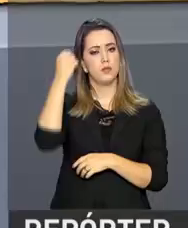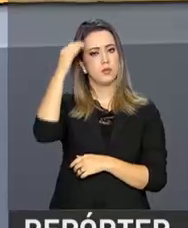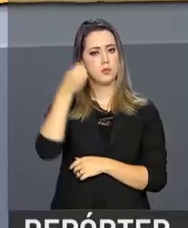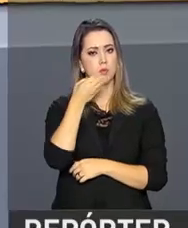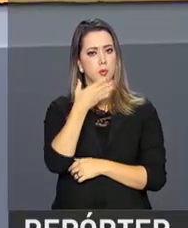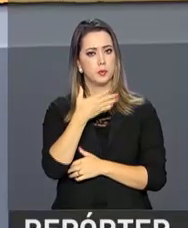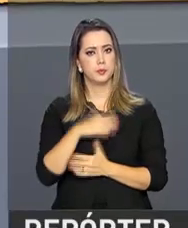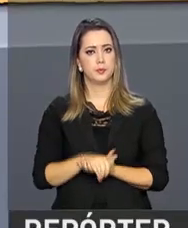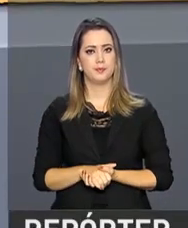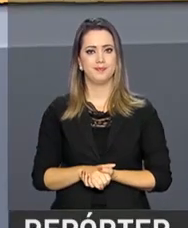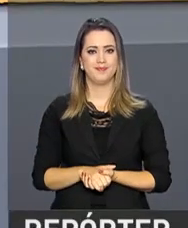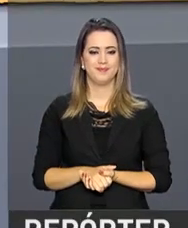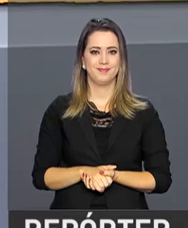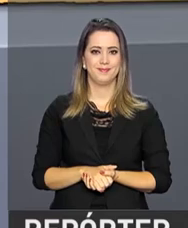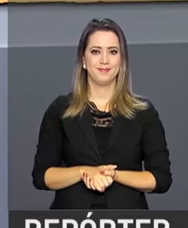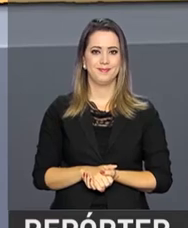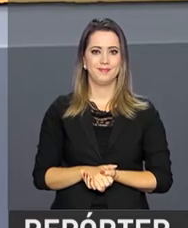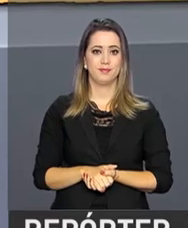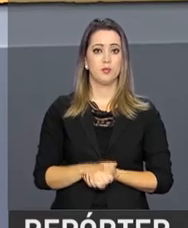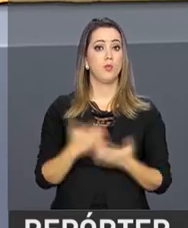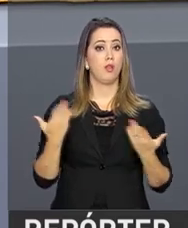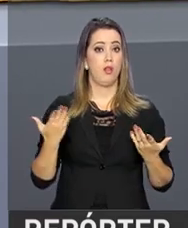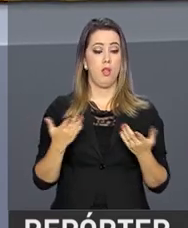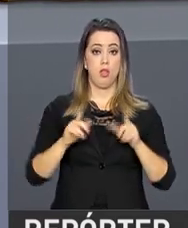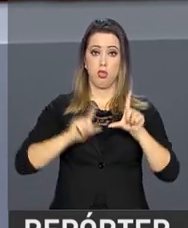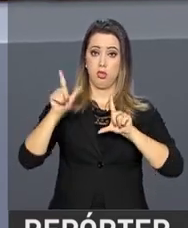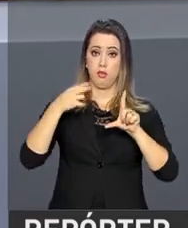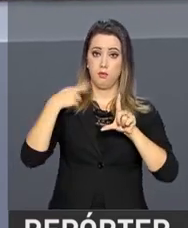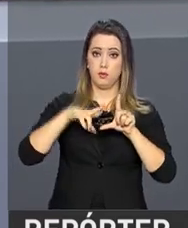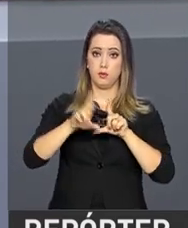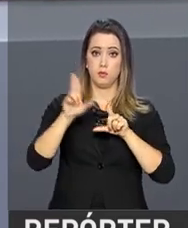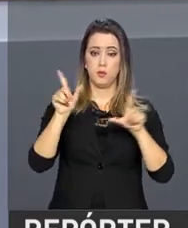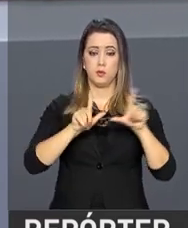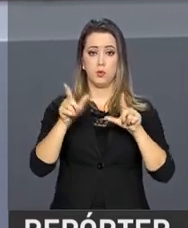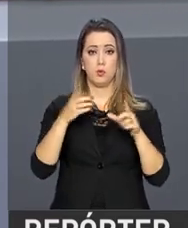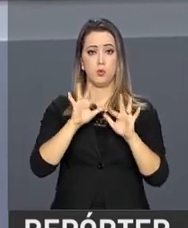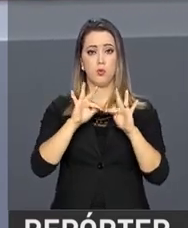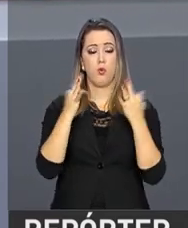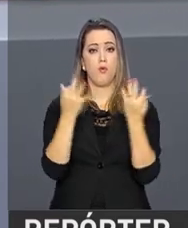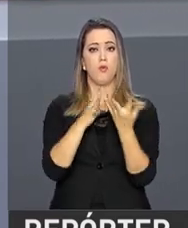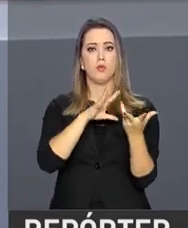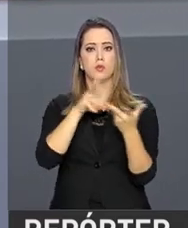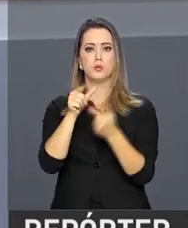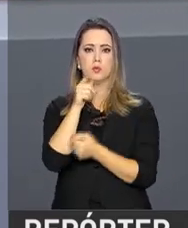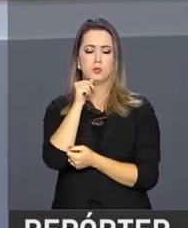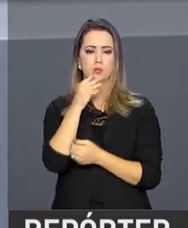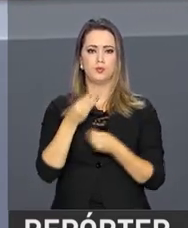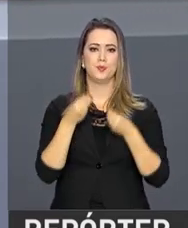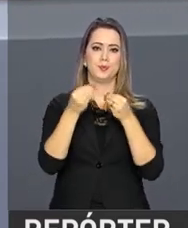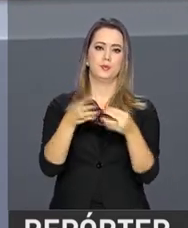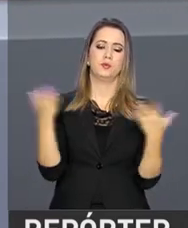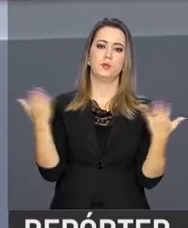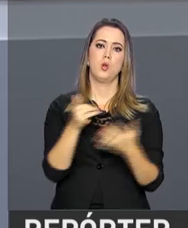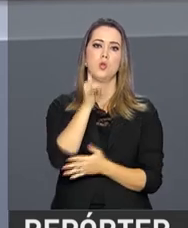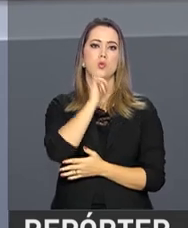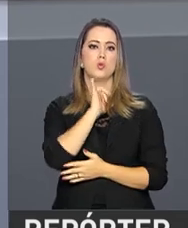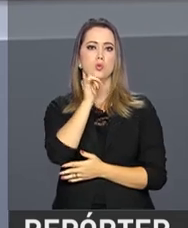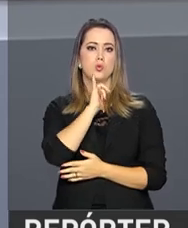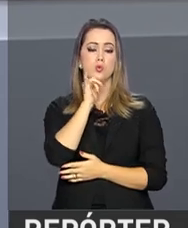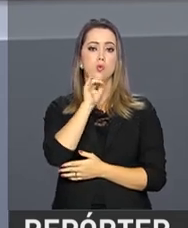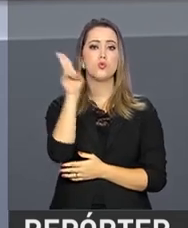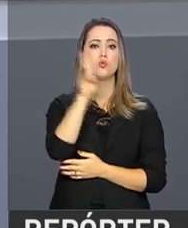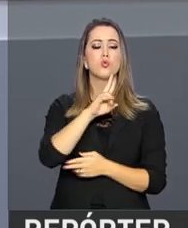tranquila. A cobertura especial que a NBR está fazendo sobre o Fórum Mundial da Água traz hoje um exemplo